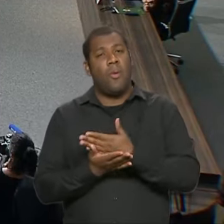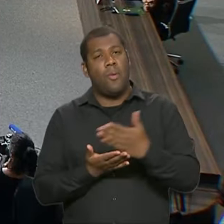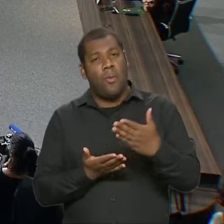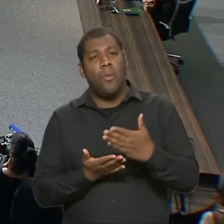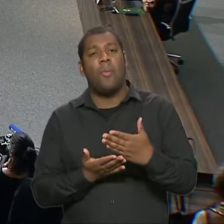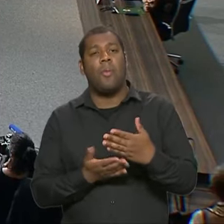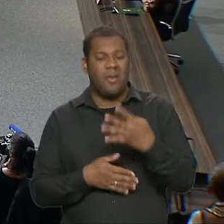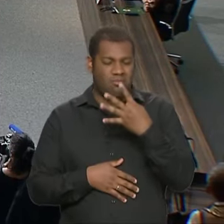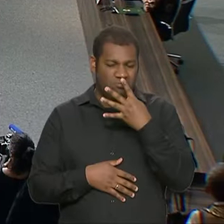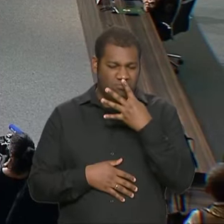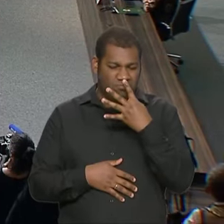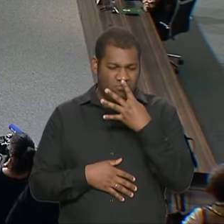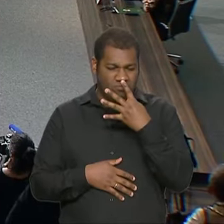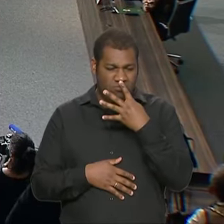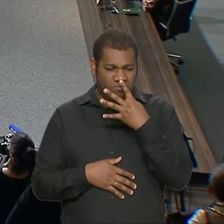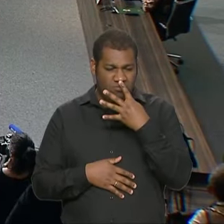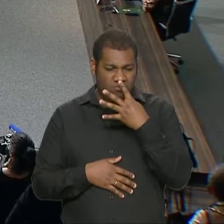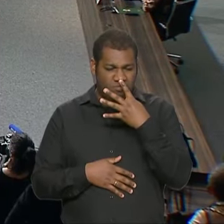quero começar reconhecendo ao governo do Brasil,